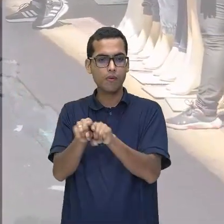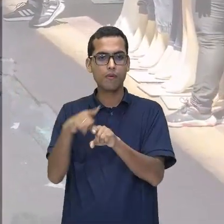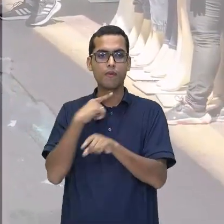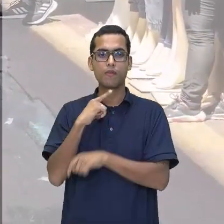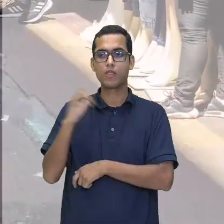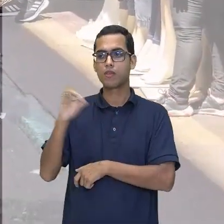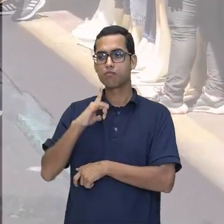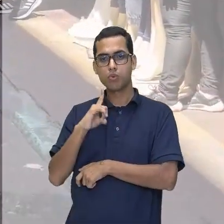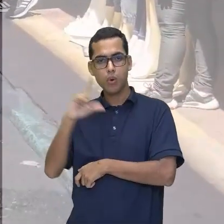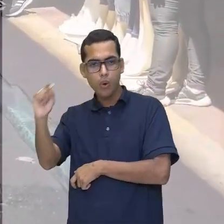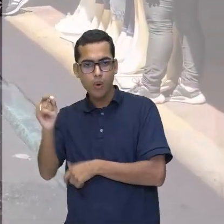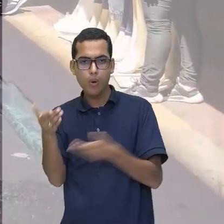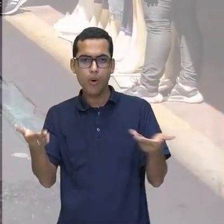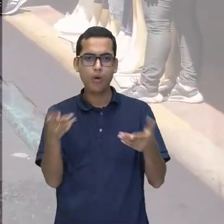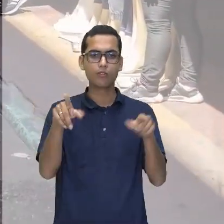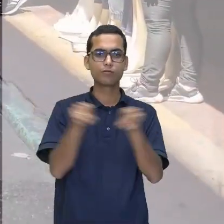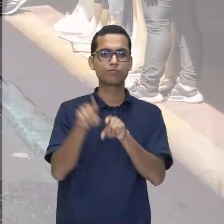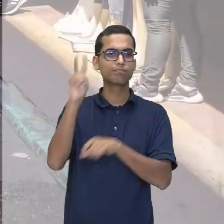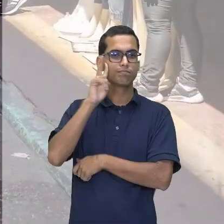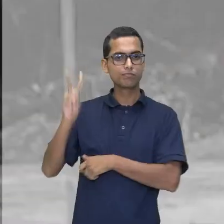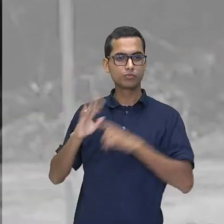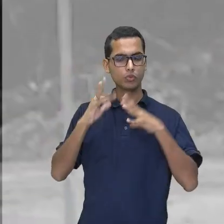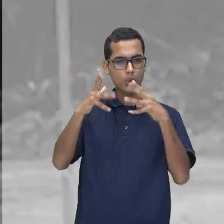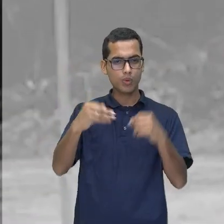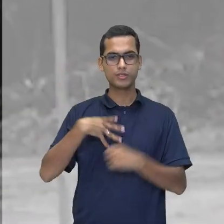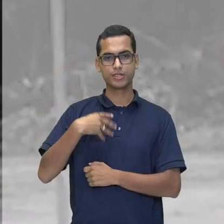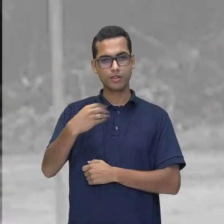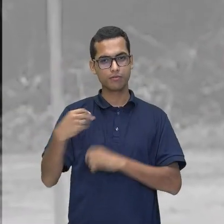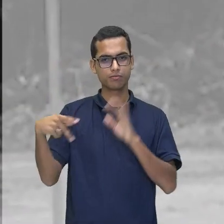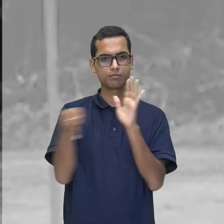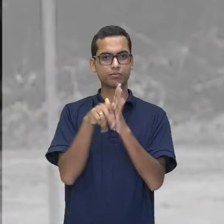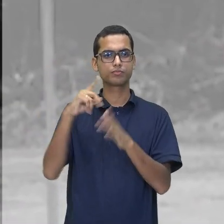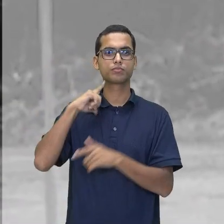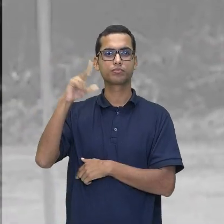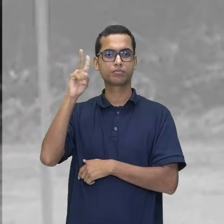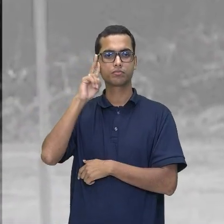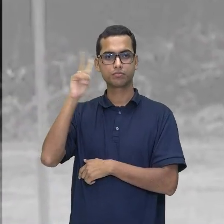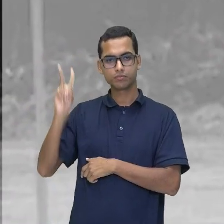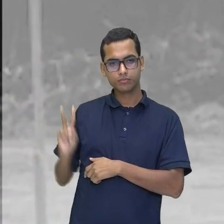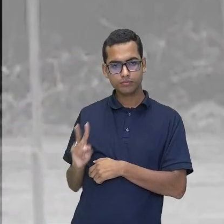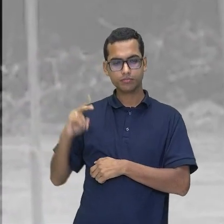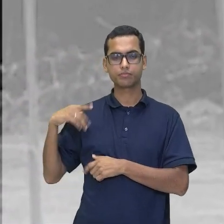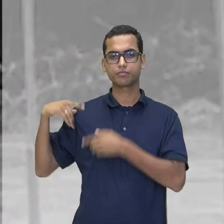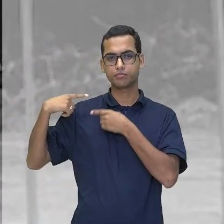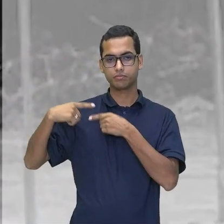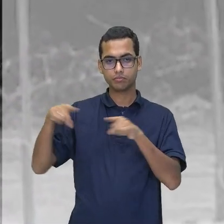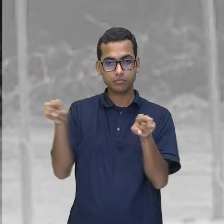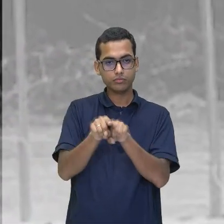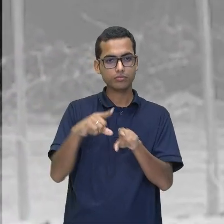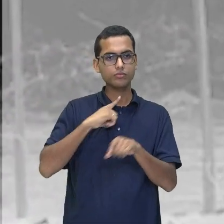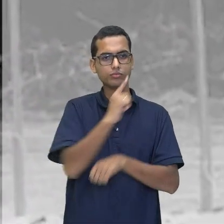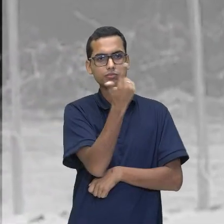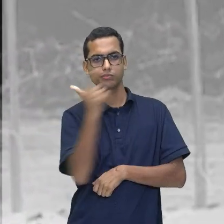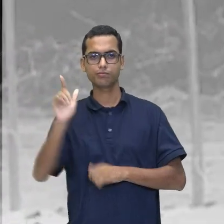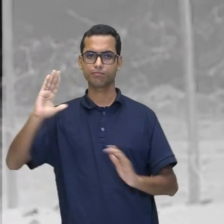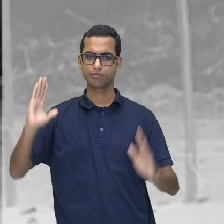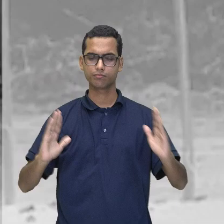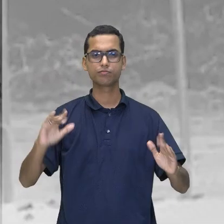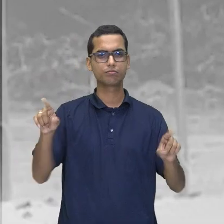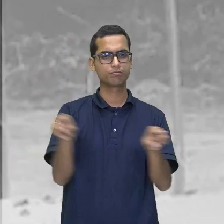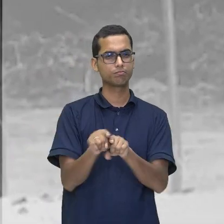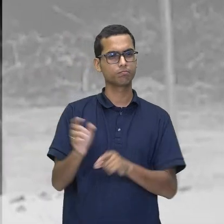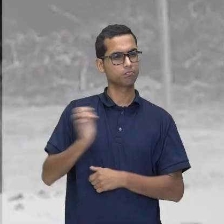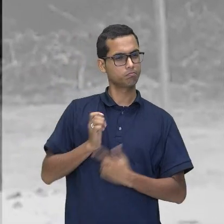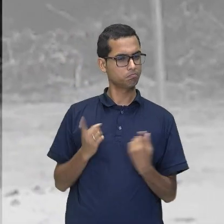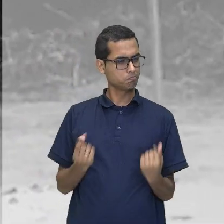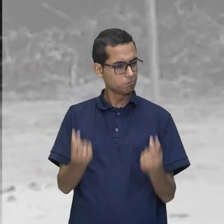história, hoje todos são filhos meus. Tive ainda outro momento, de riqueza, mas não